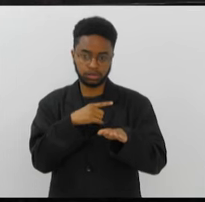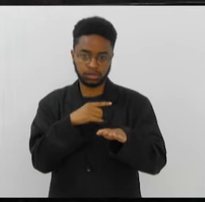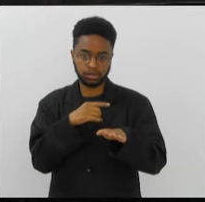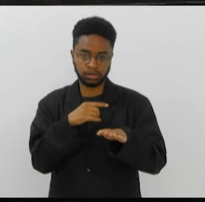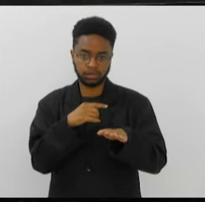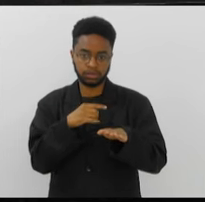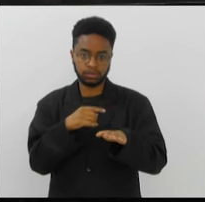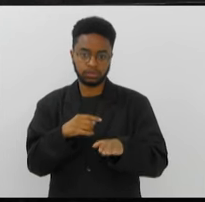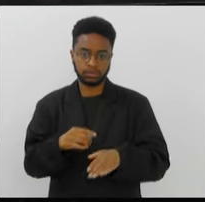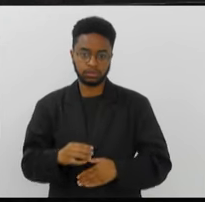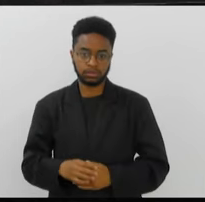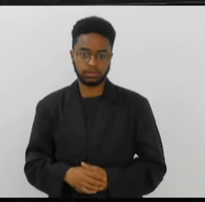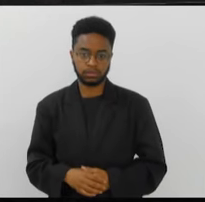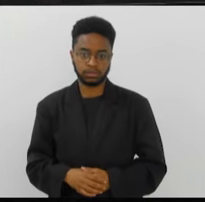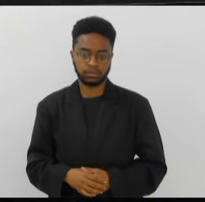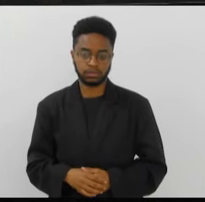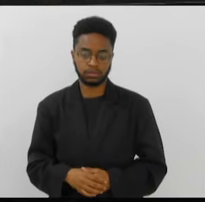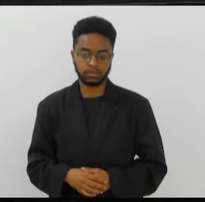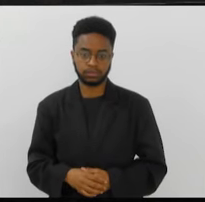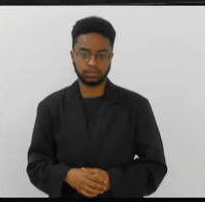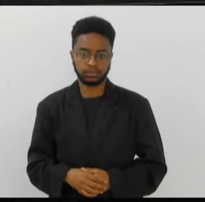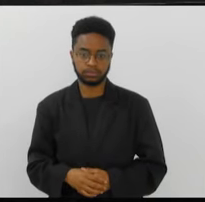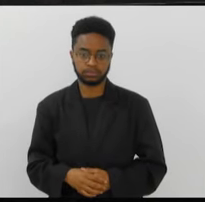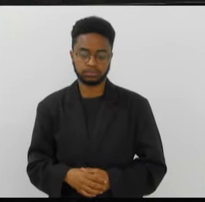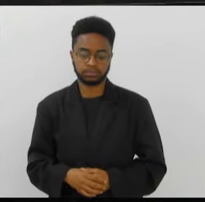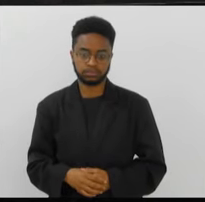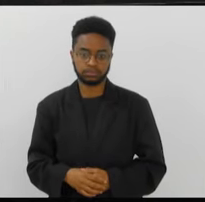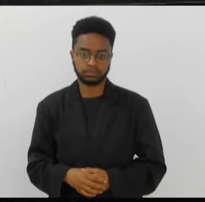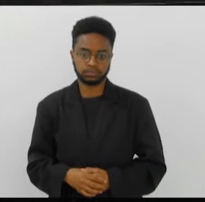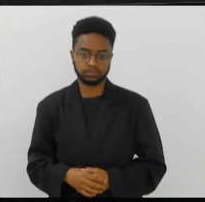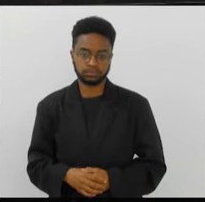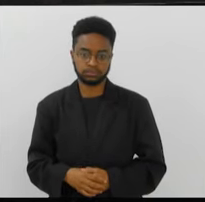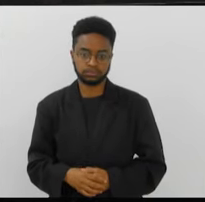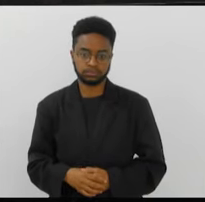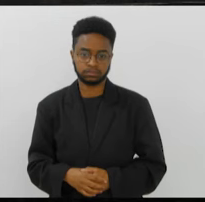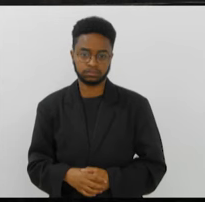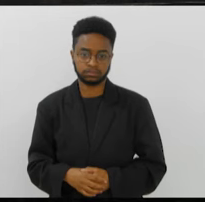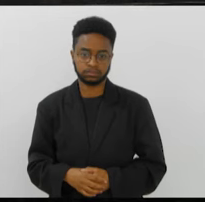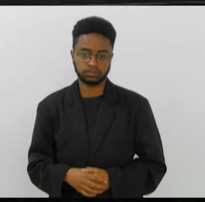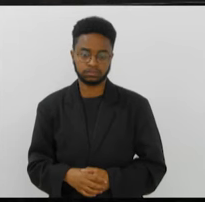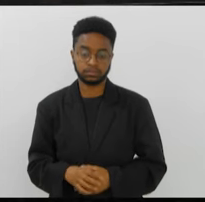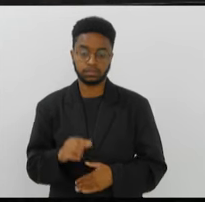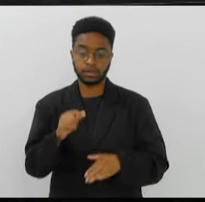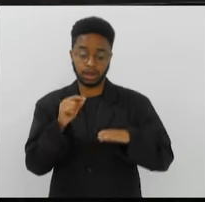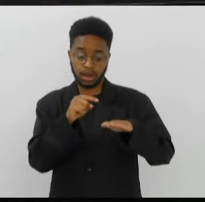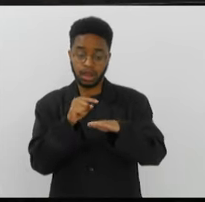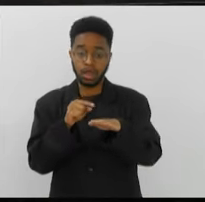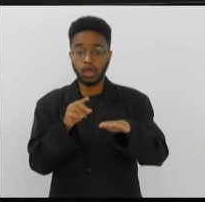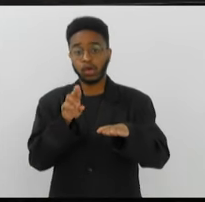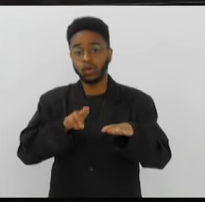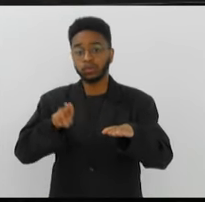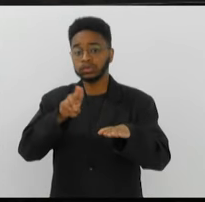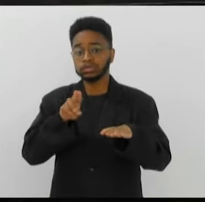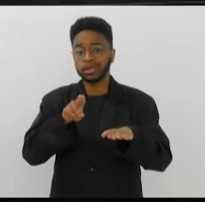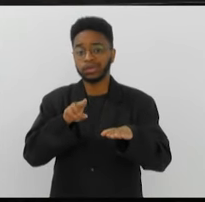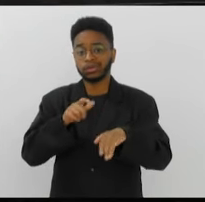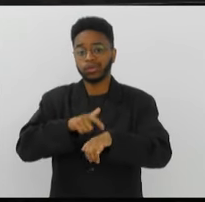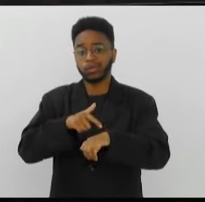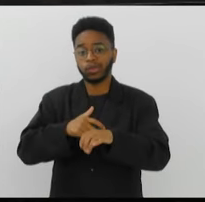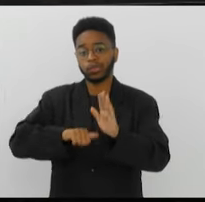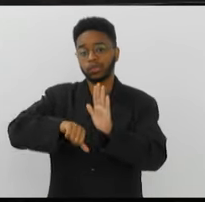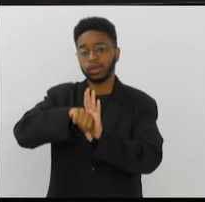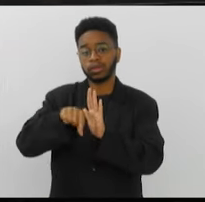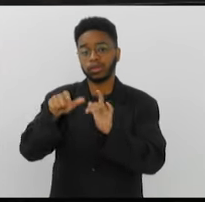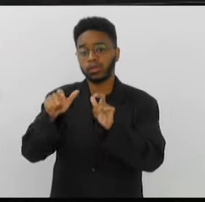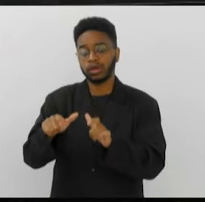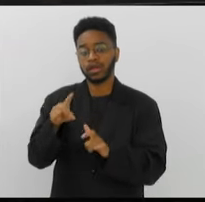que foi usado num brutal crime em Vila Isabel,